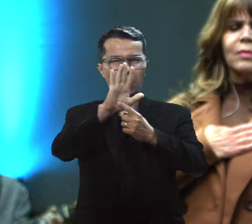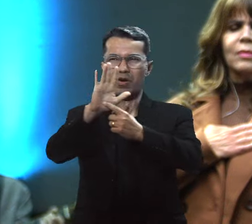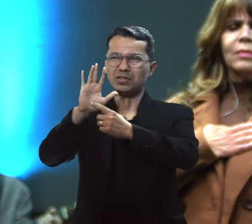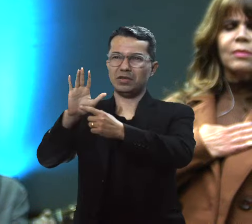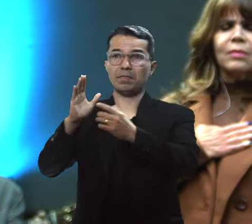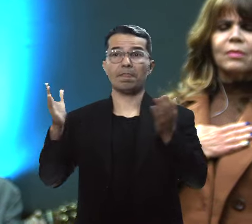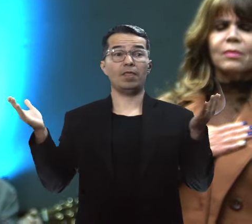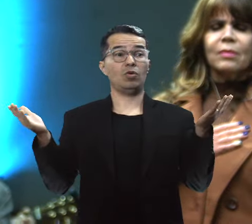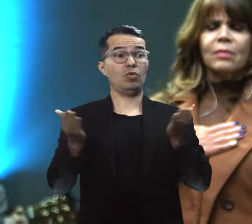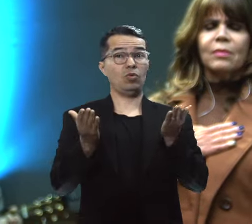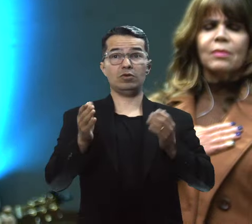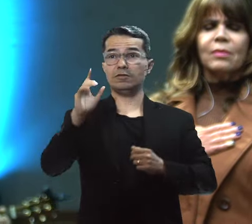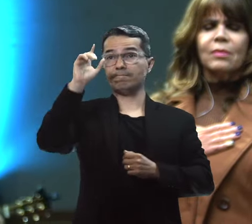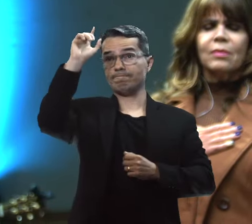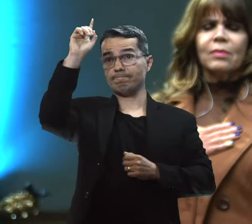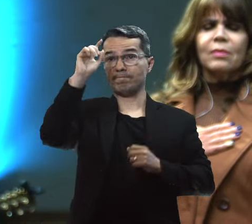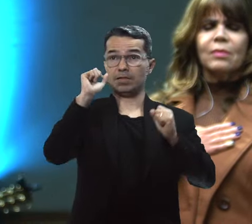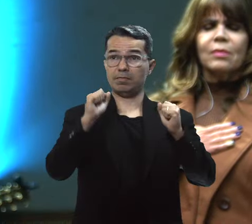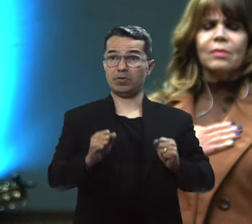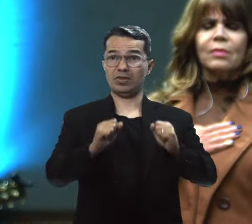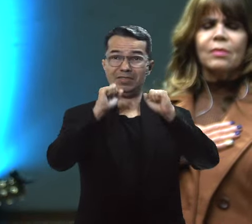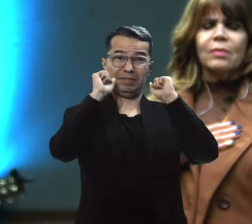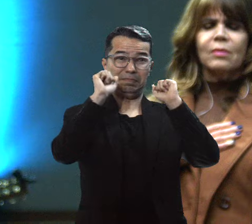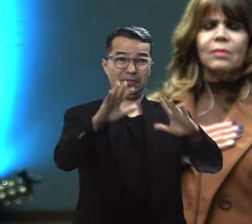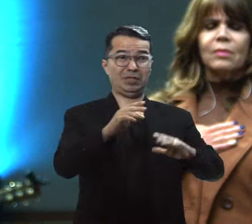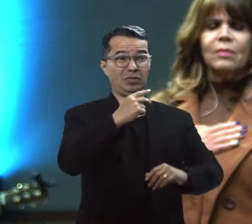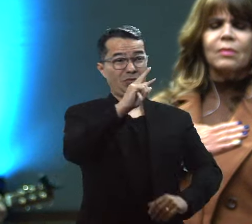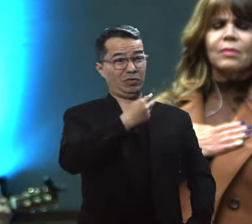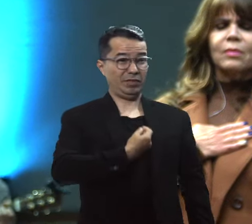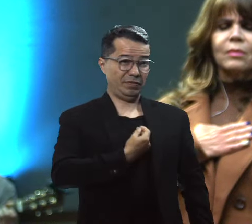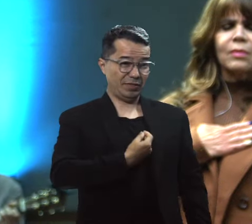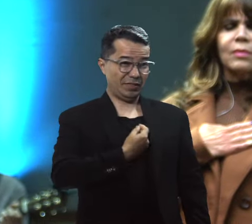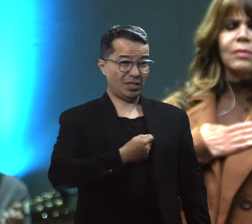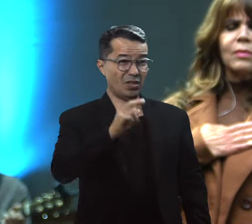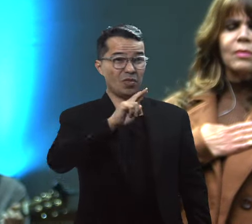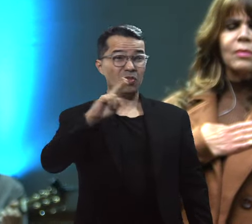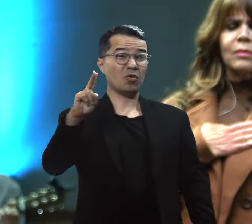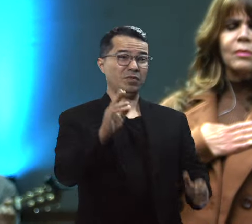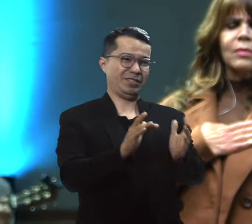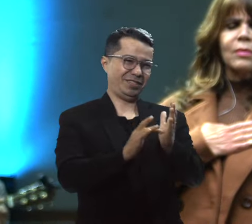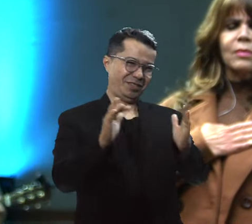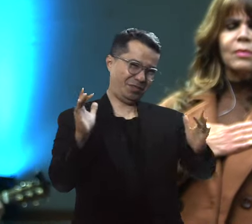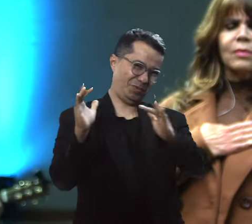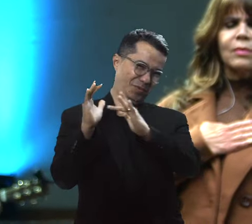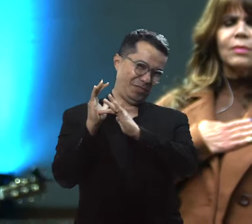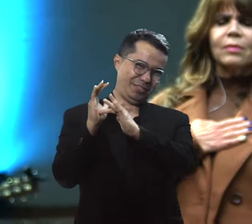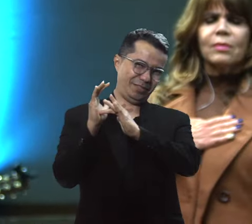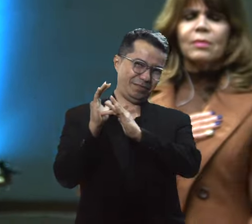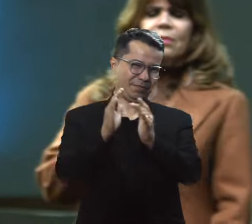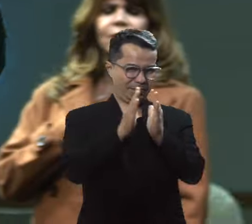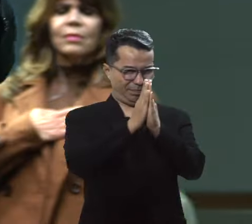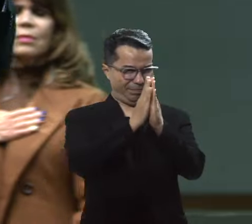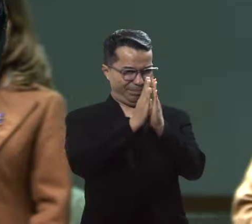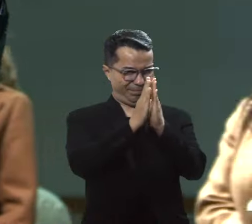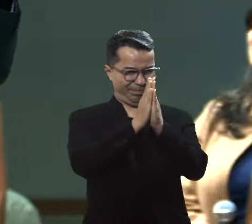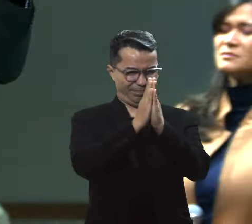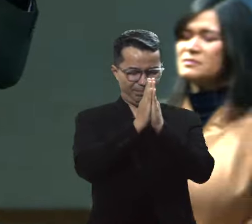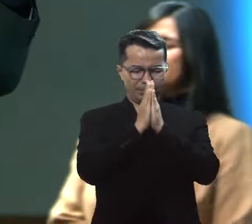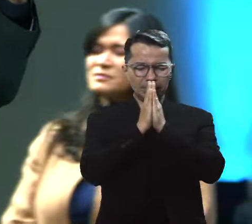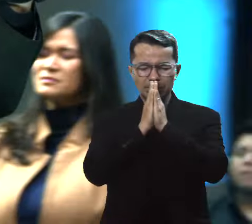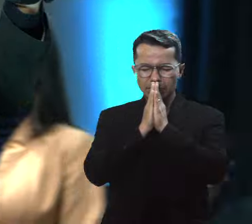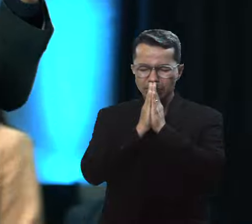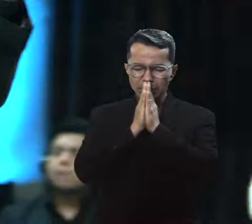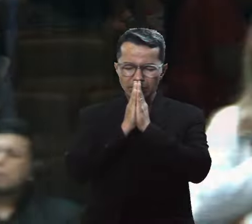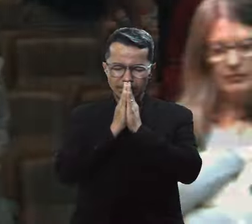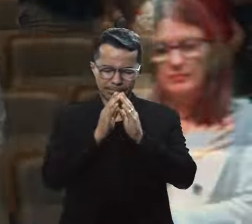Hoje mesmo põe em ordem a tua vida em nome de Jesus. Deixa eu orar por você. Pai